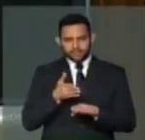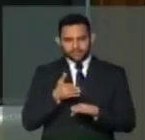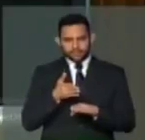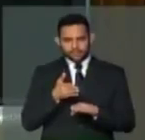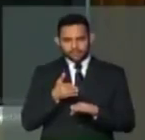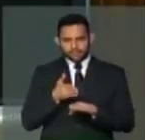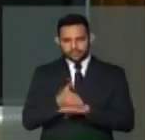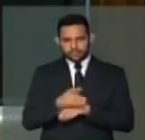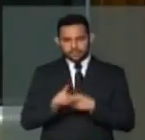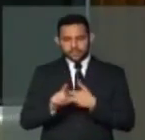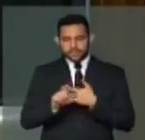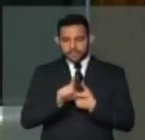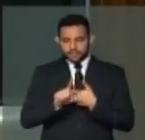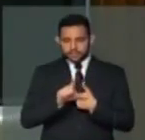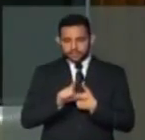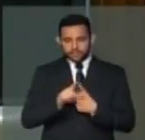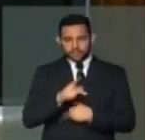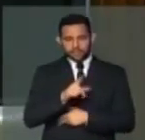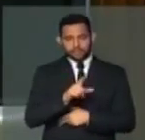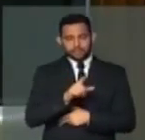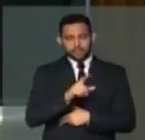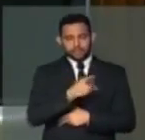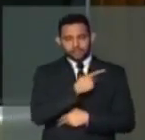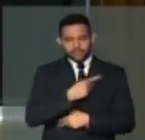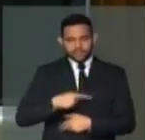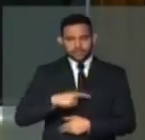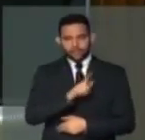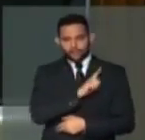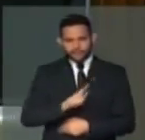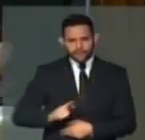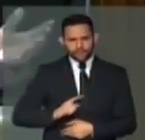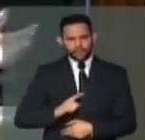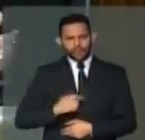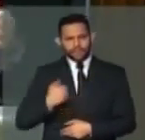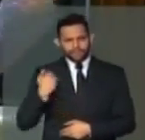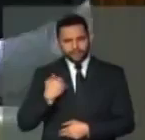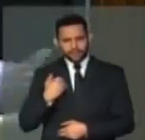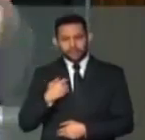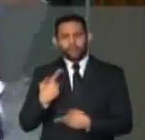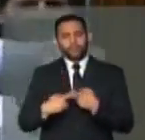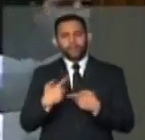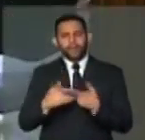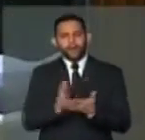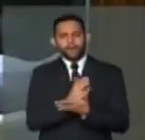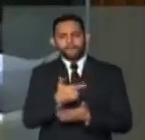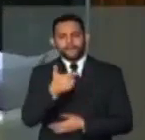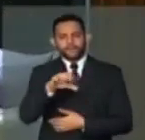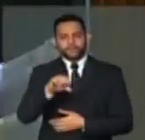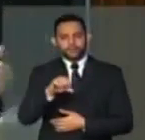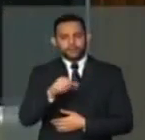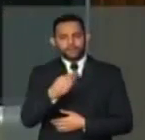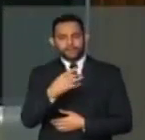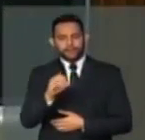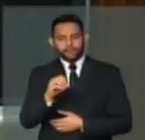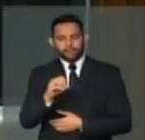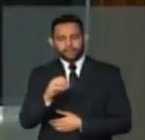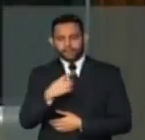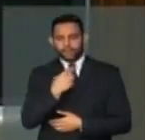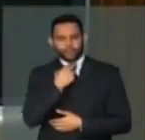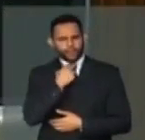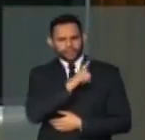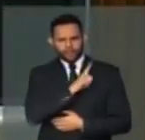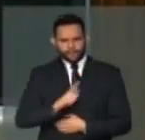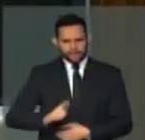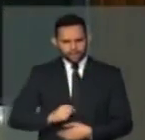o executivo, presidência da república, governador. Por que é que alguém com 29, 30 anos não pode ser